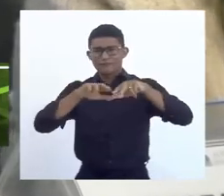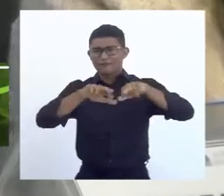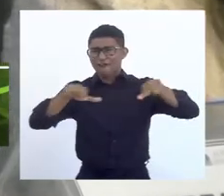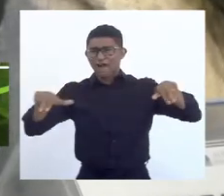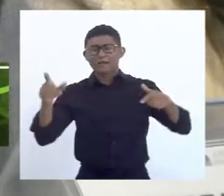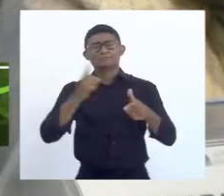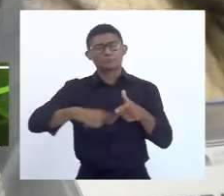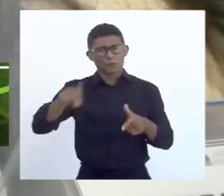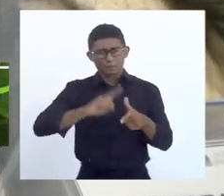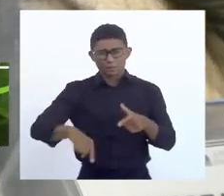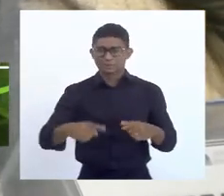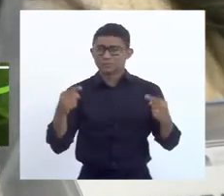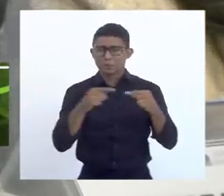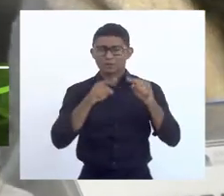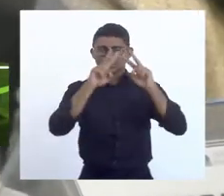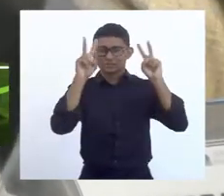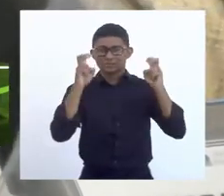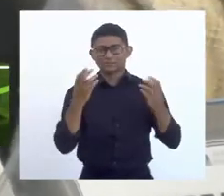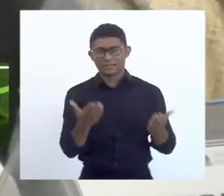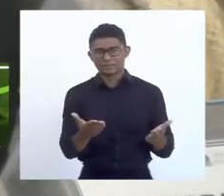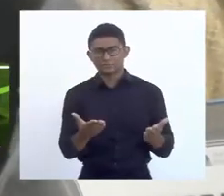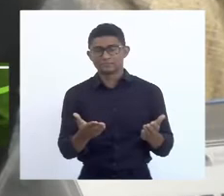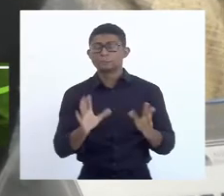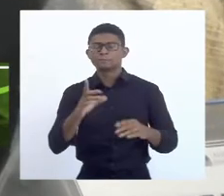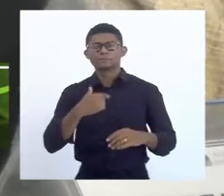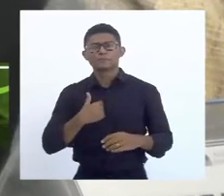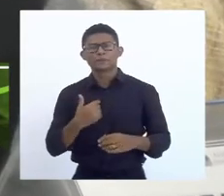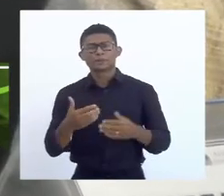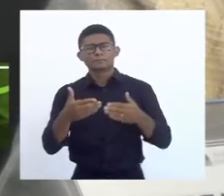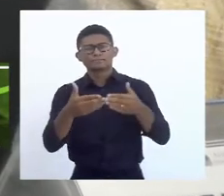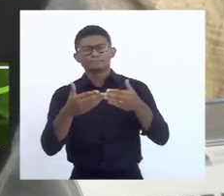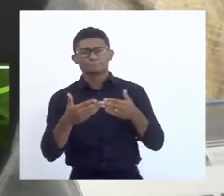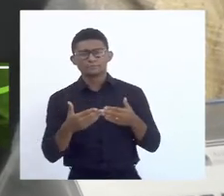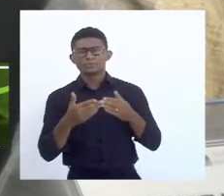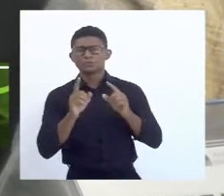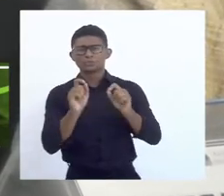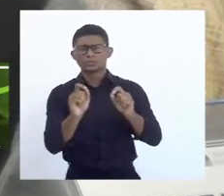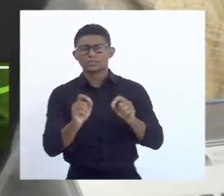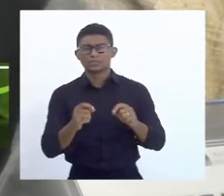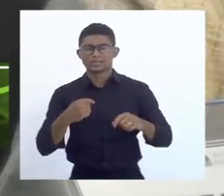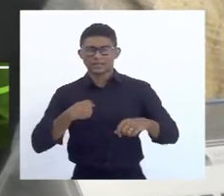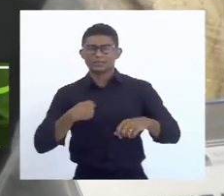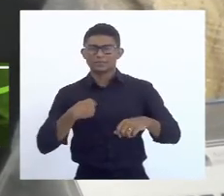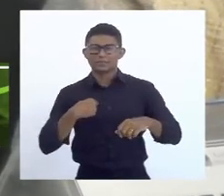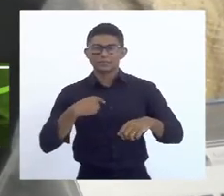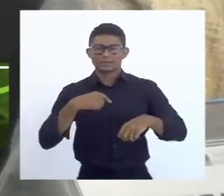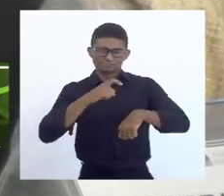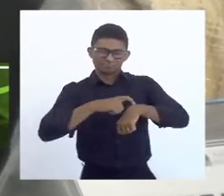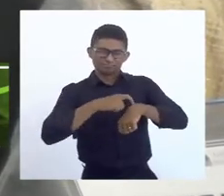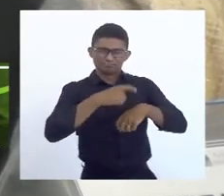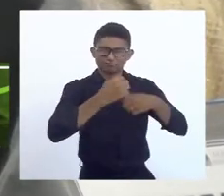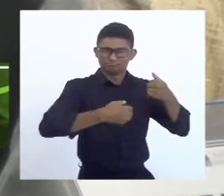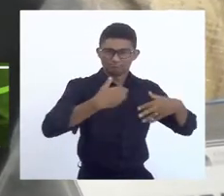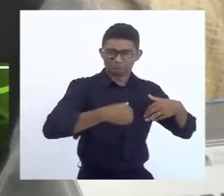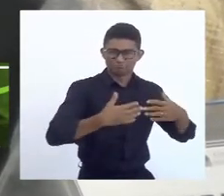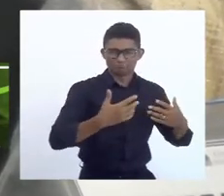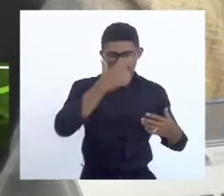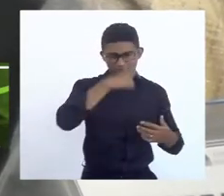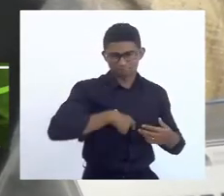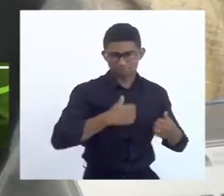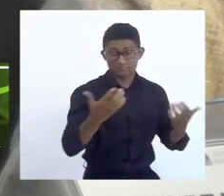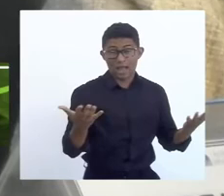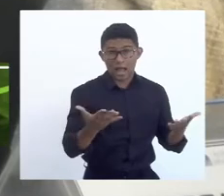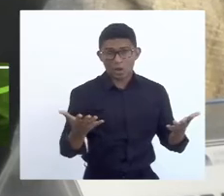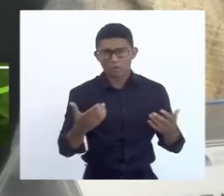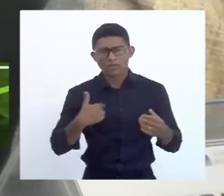para, agora, enfim, né, após esse longo preâmbulo da início à minha exposição, para fazer